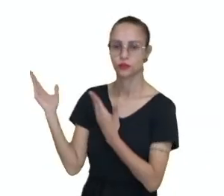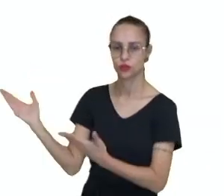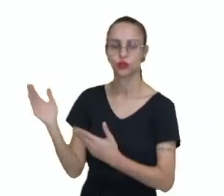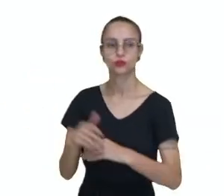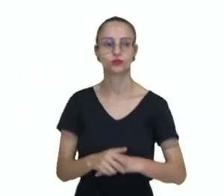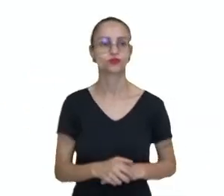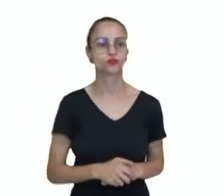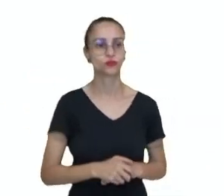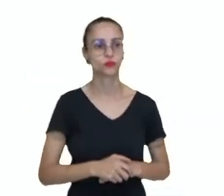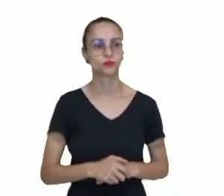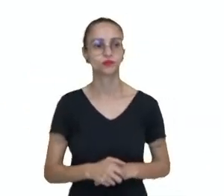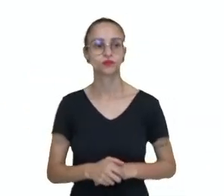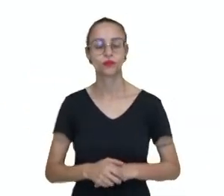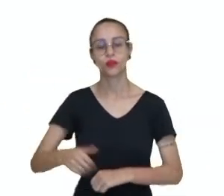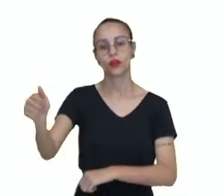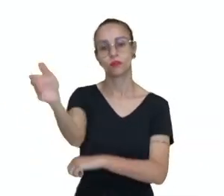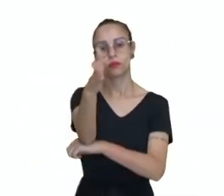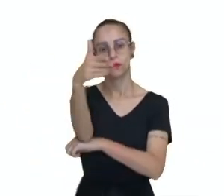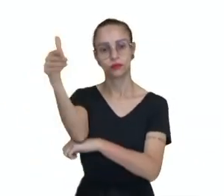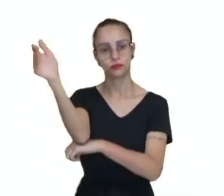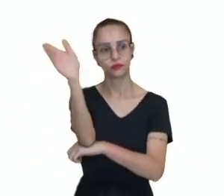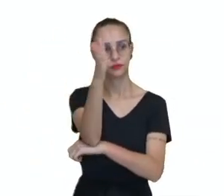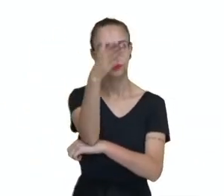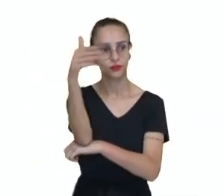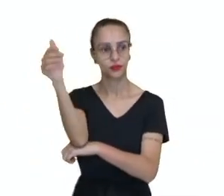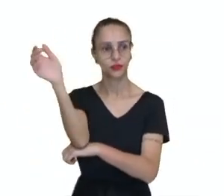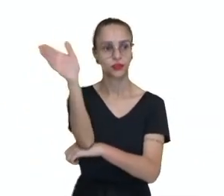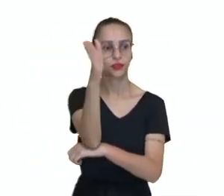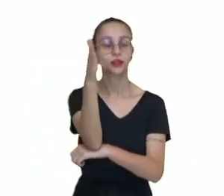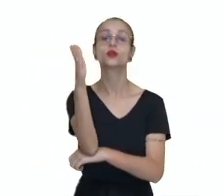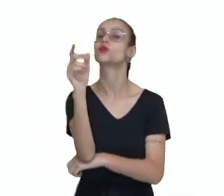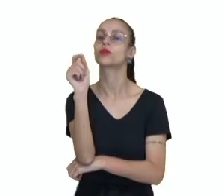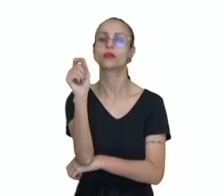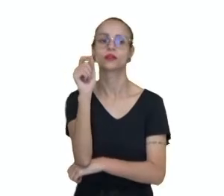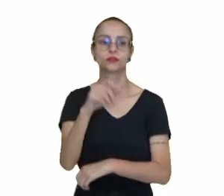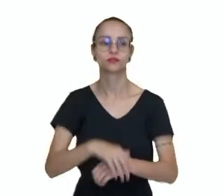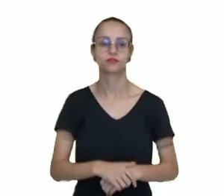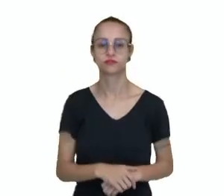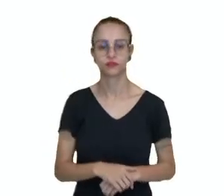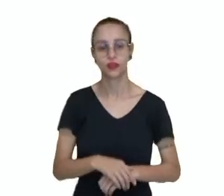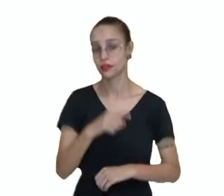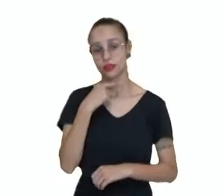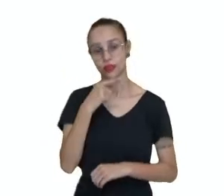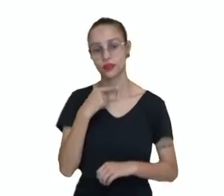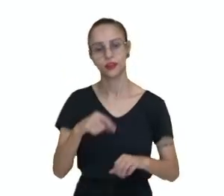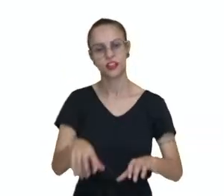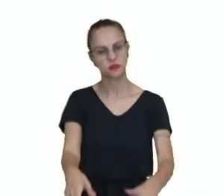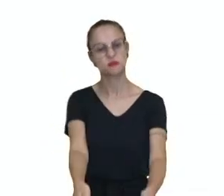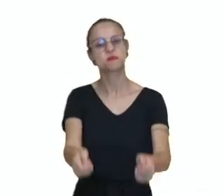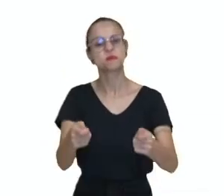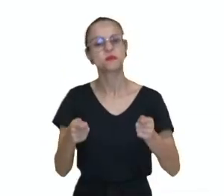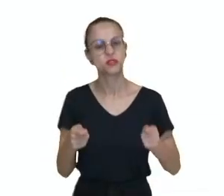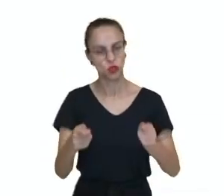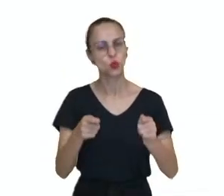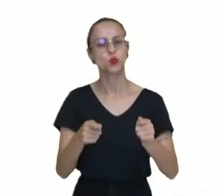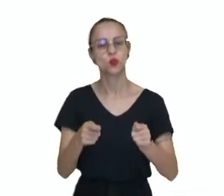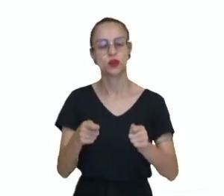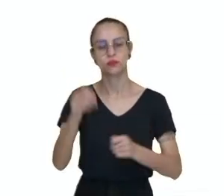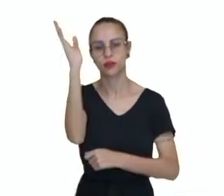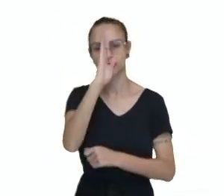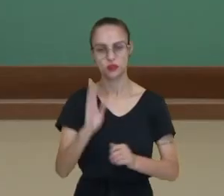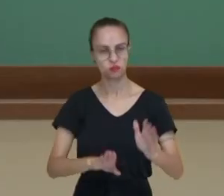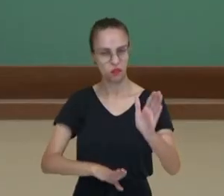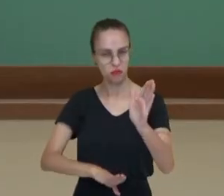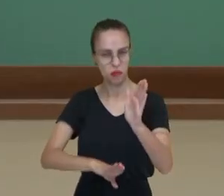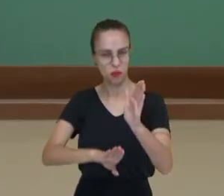você. Primeira, a bandeira nacional tremulando no céu com a frase "Ninguém segura este país", a ideia de um país estar avançando, está indo